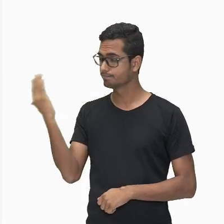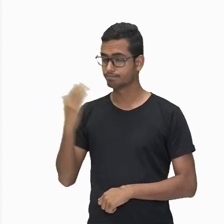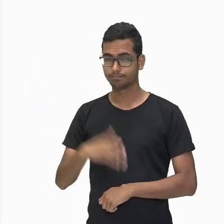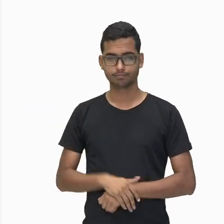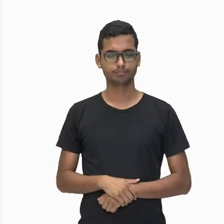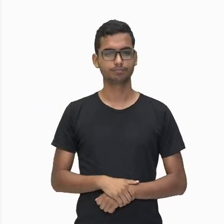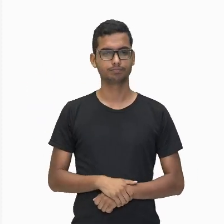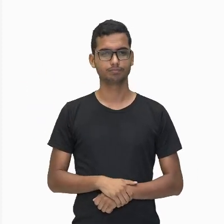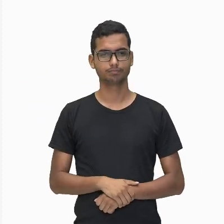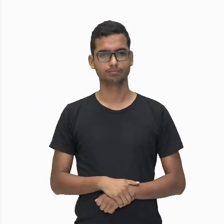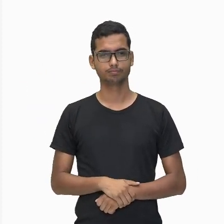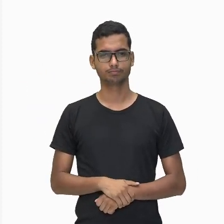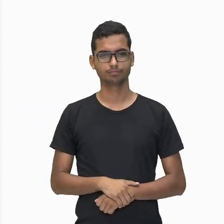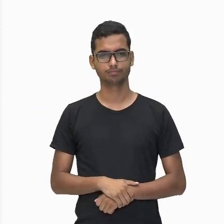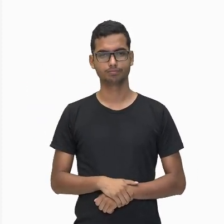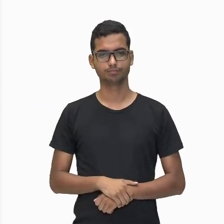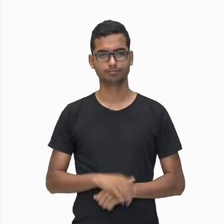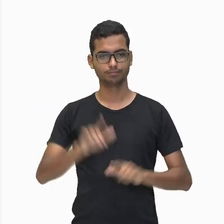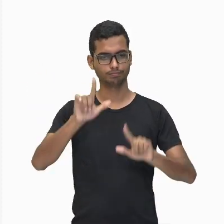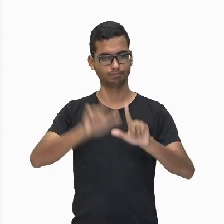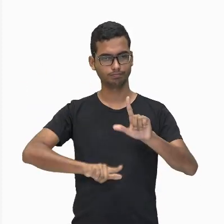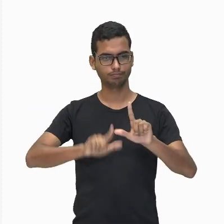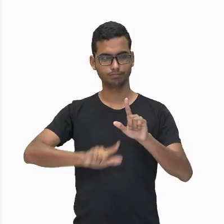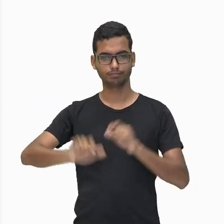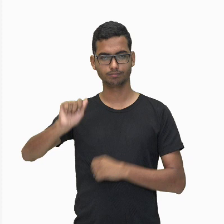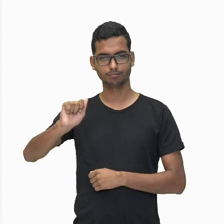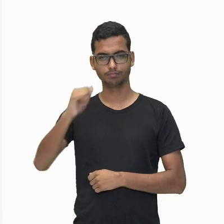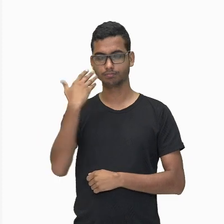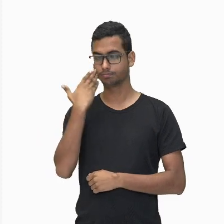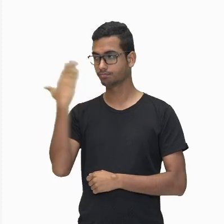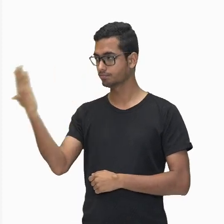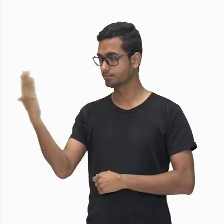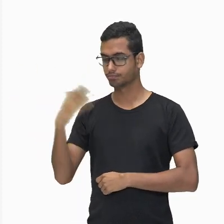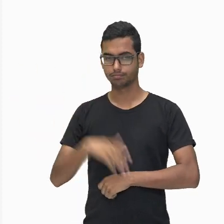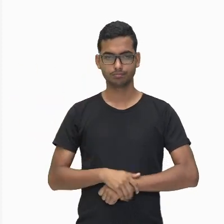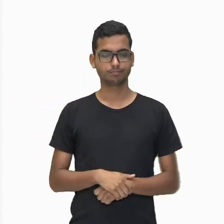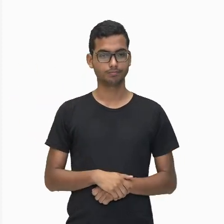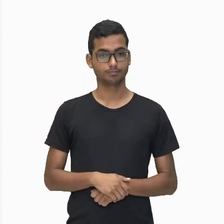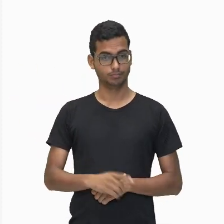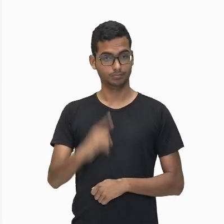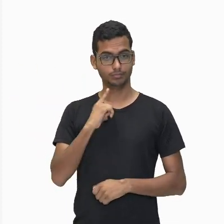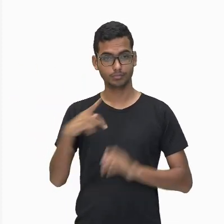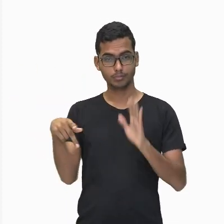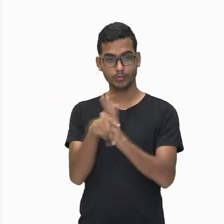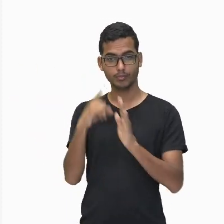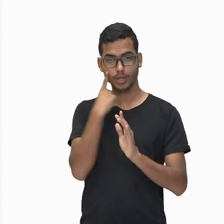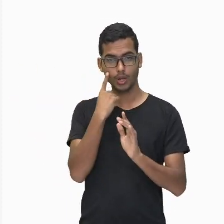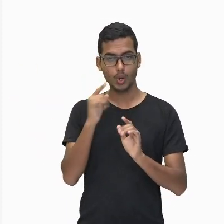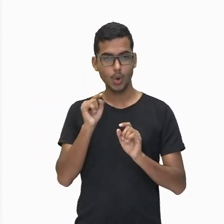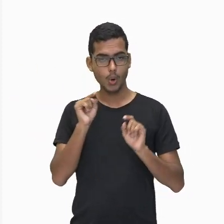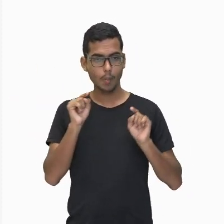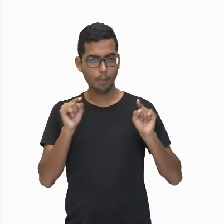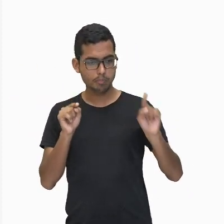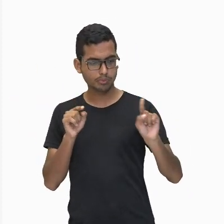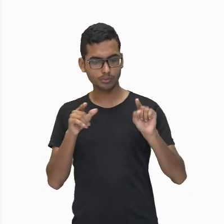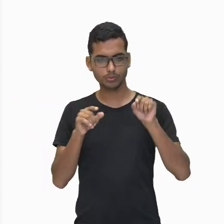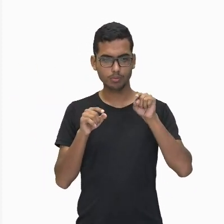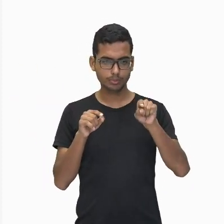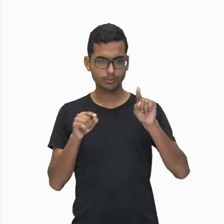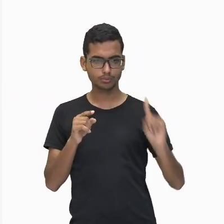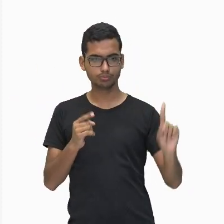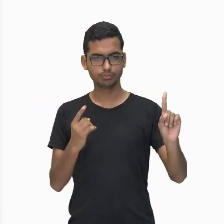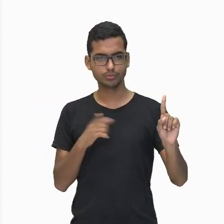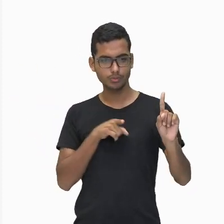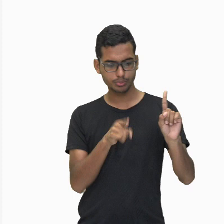do nosso exemplo da letra A, Temos aí um ponto com coordenadas 1 e 1 e ponto B